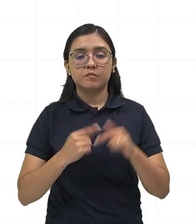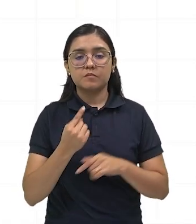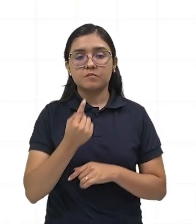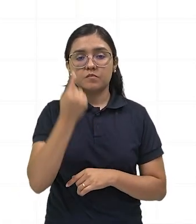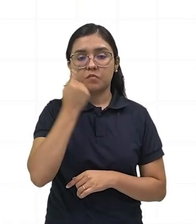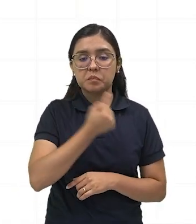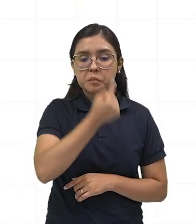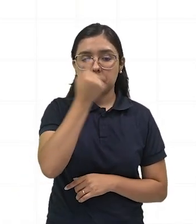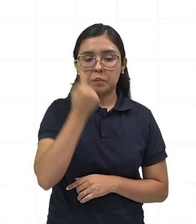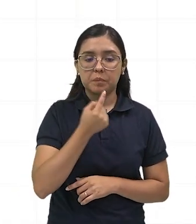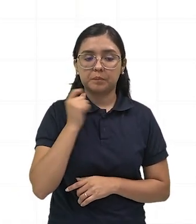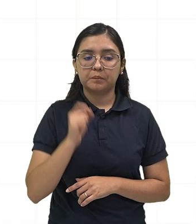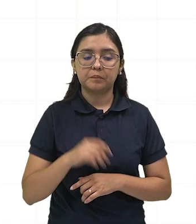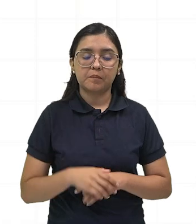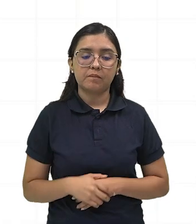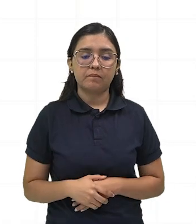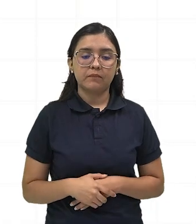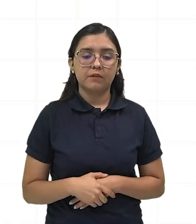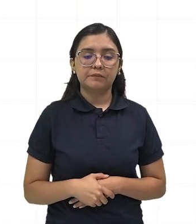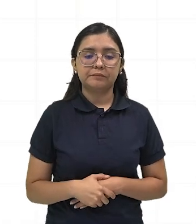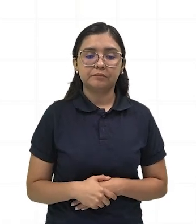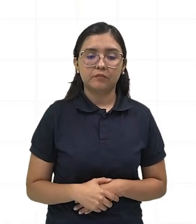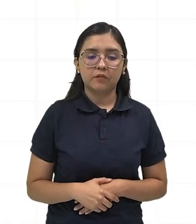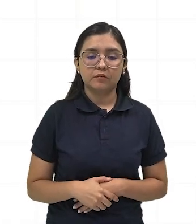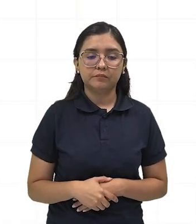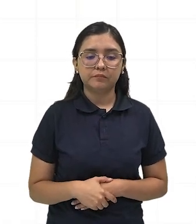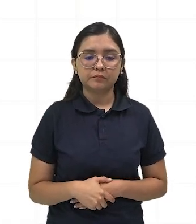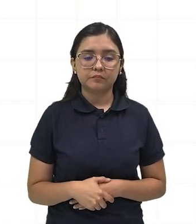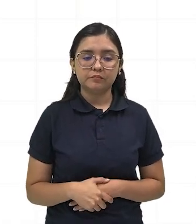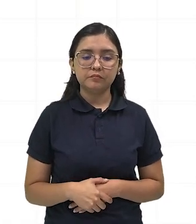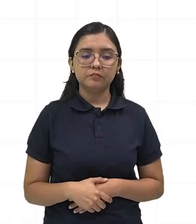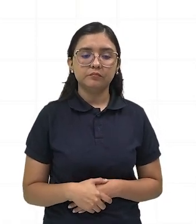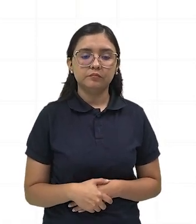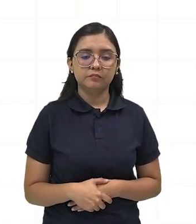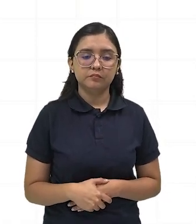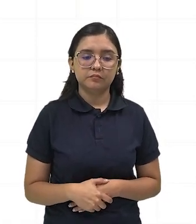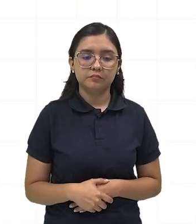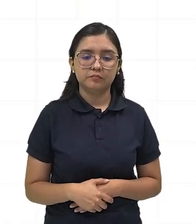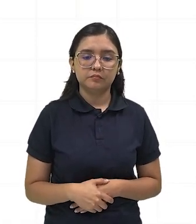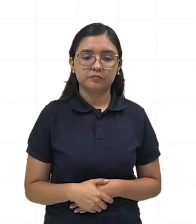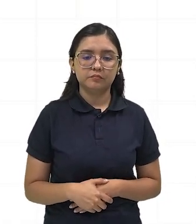vimos? Com 1 hora trabalhada,